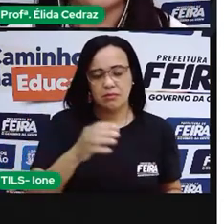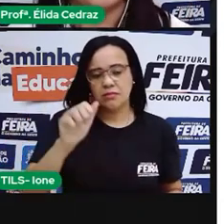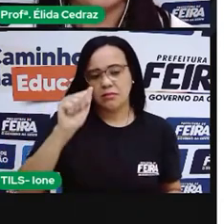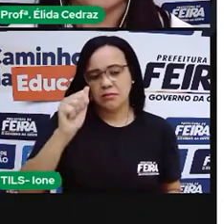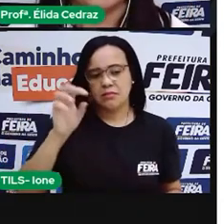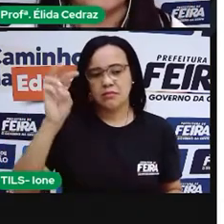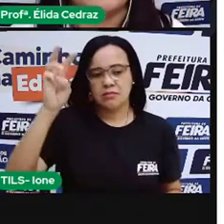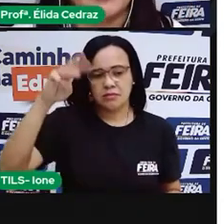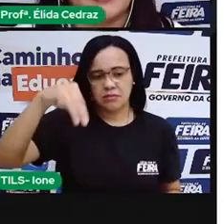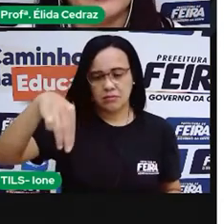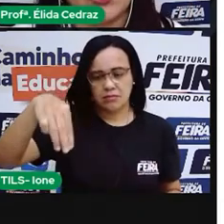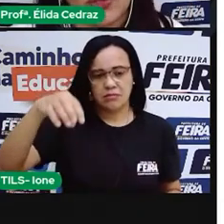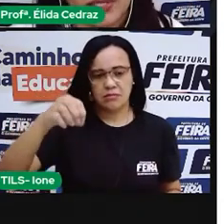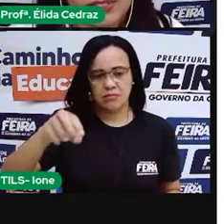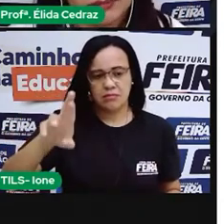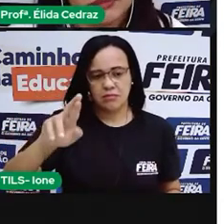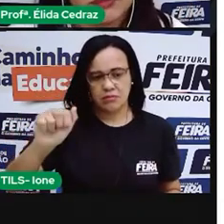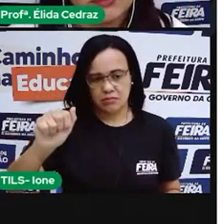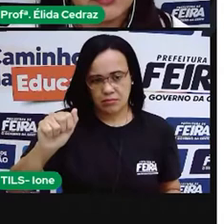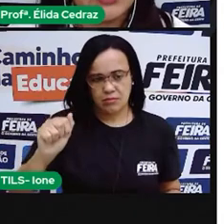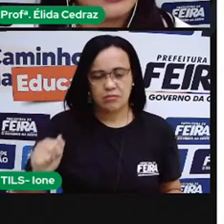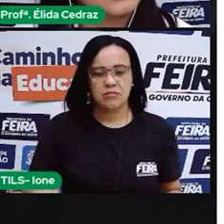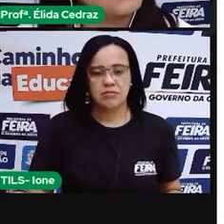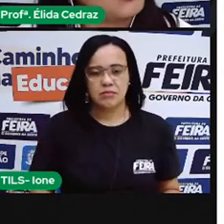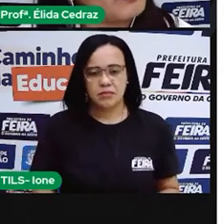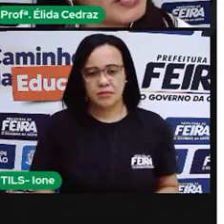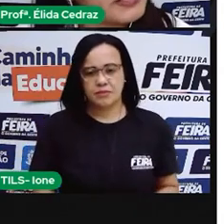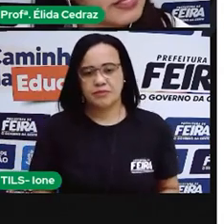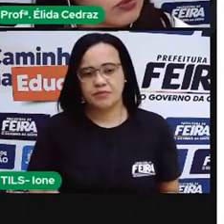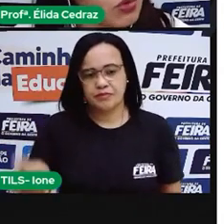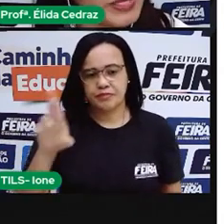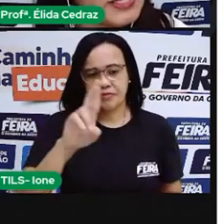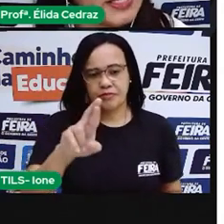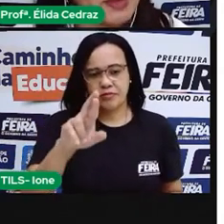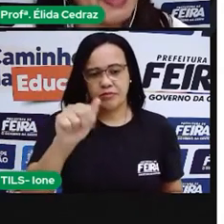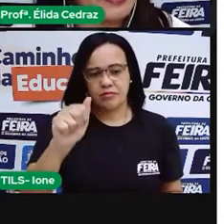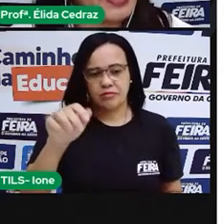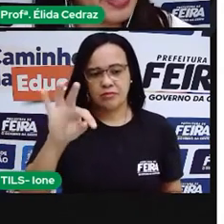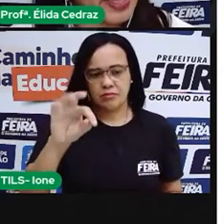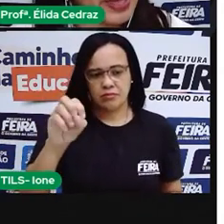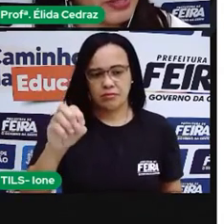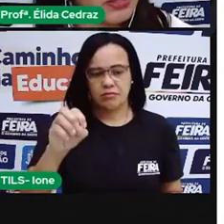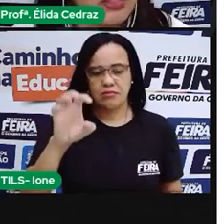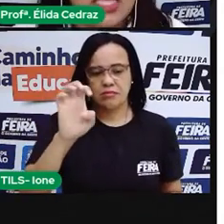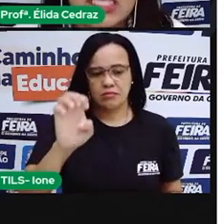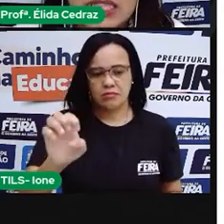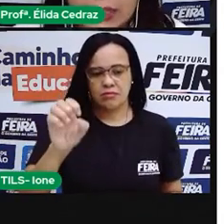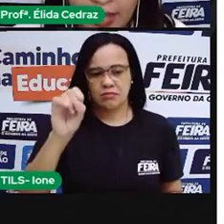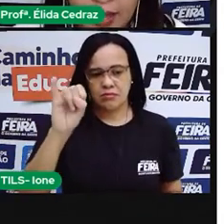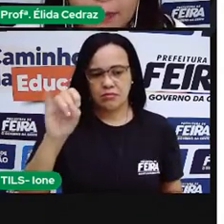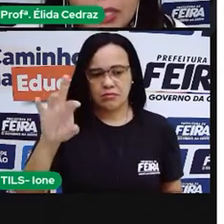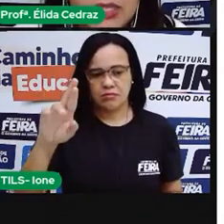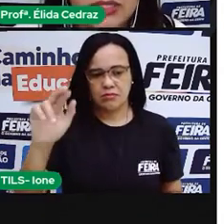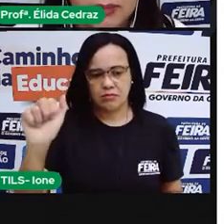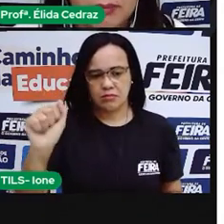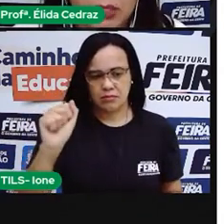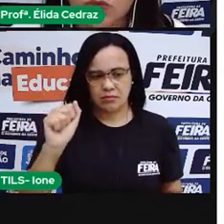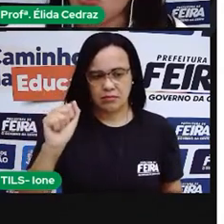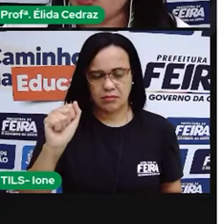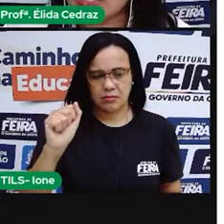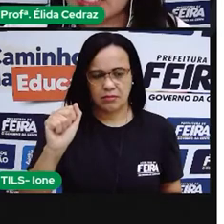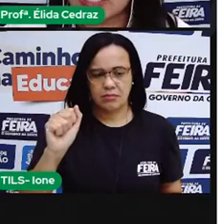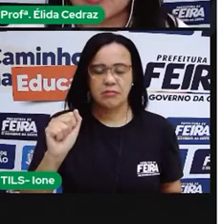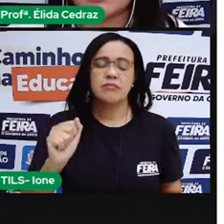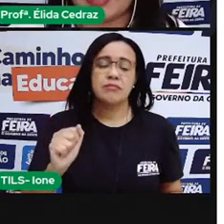Pró colocou o nome ratoeira. Começa com a sílaba ra e termina